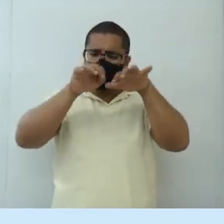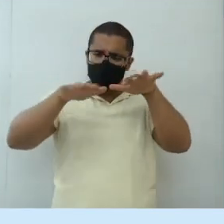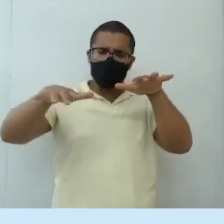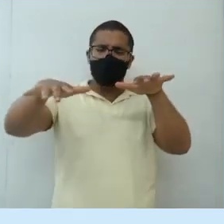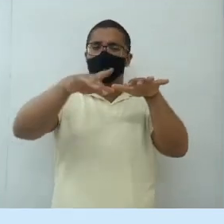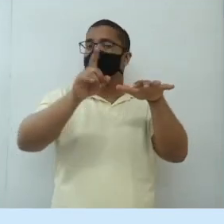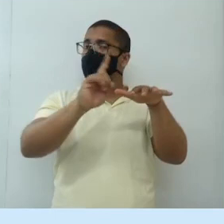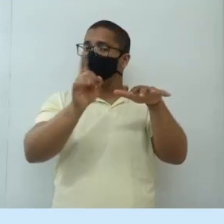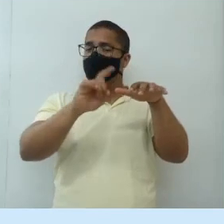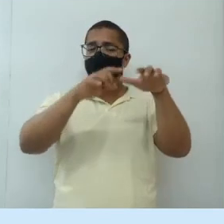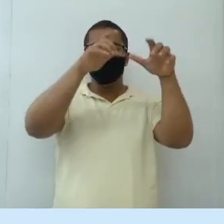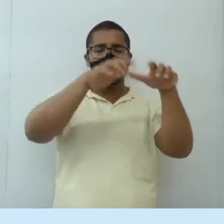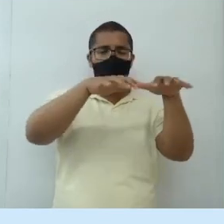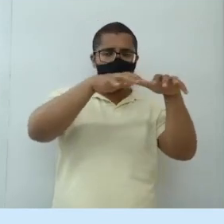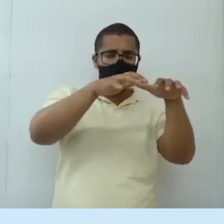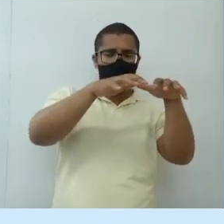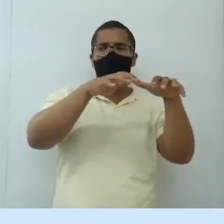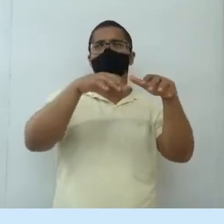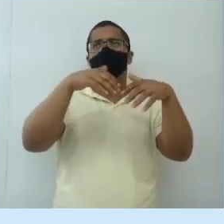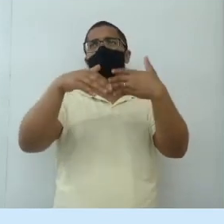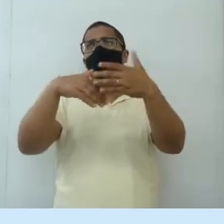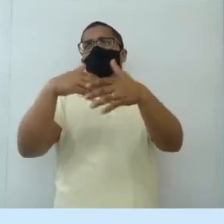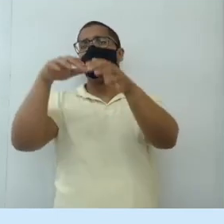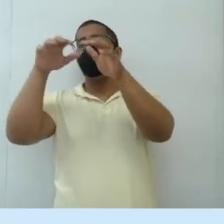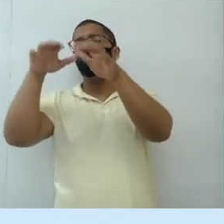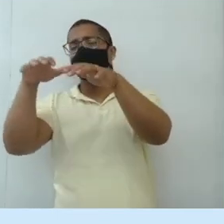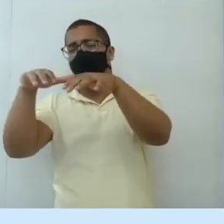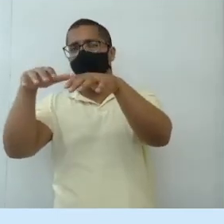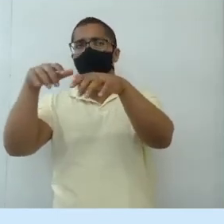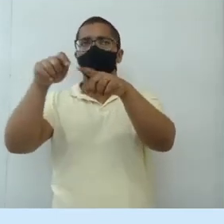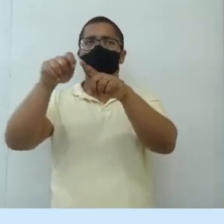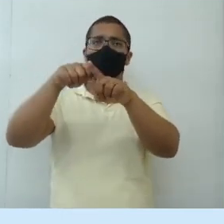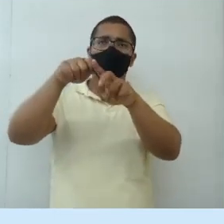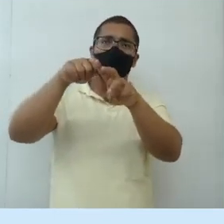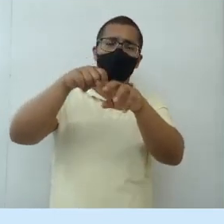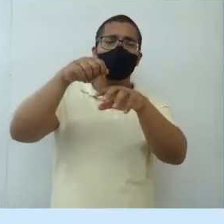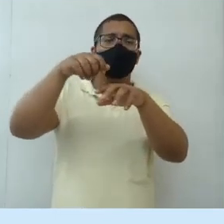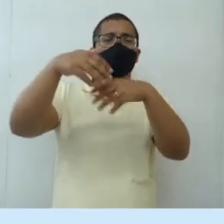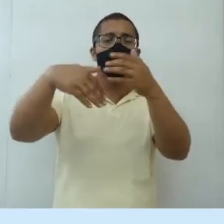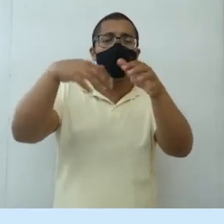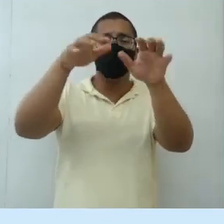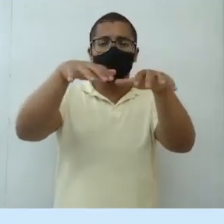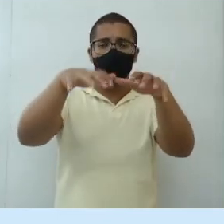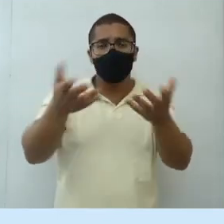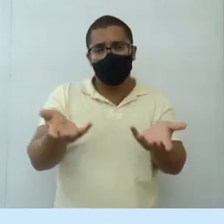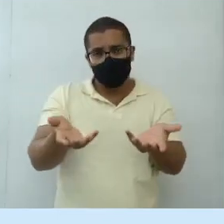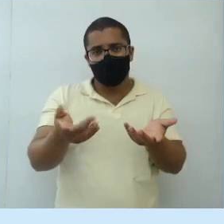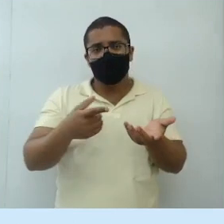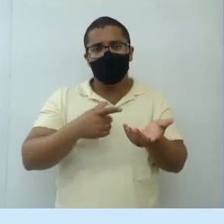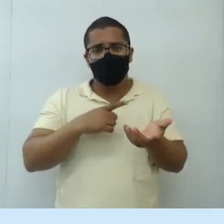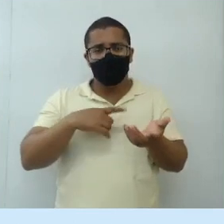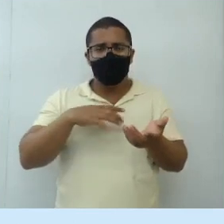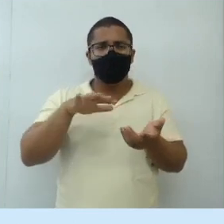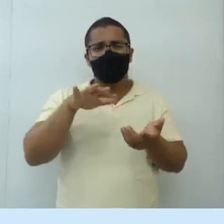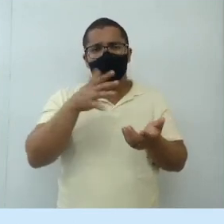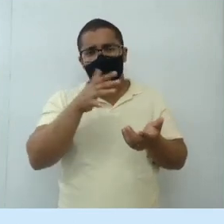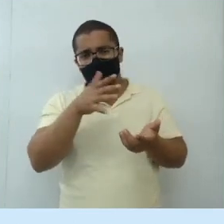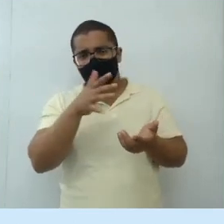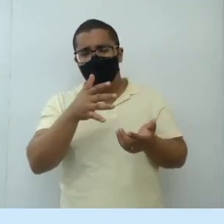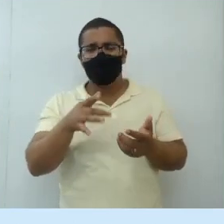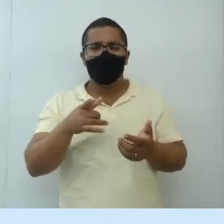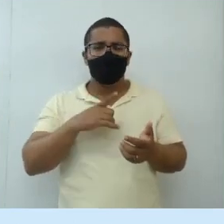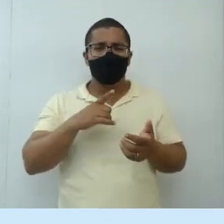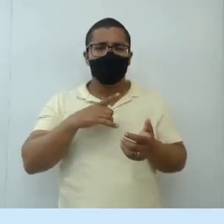ao longo de todo ano então a gente tem um alguns mesão de chove né Nós temos aí uma precipitação média na região